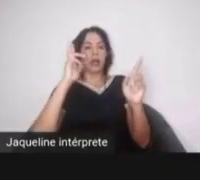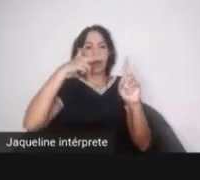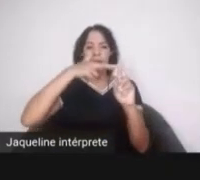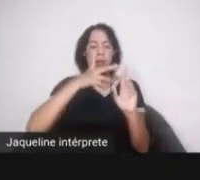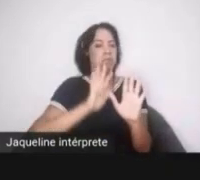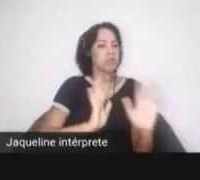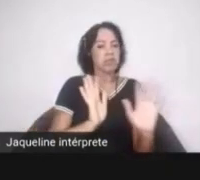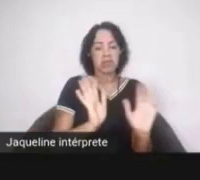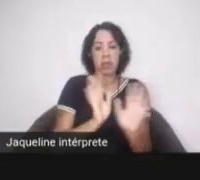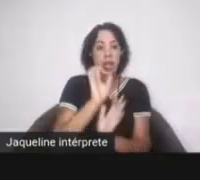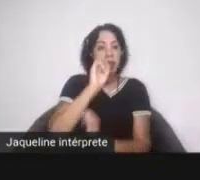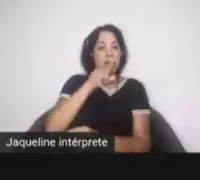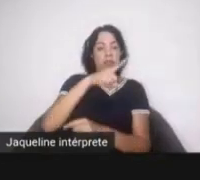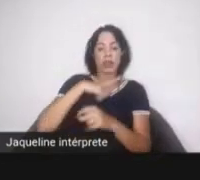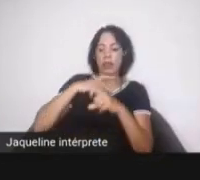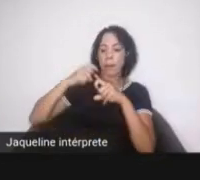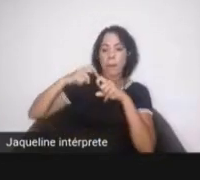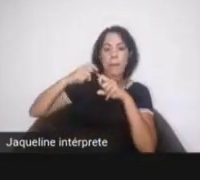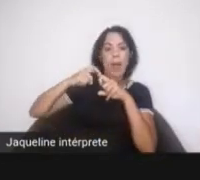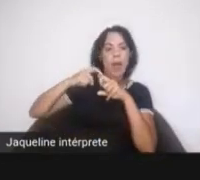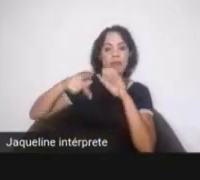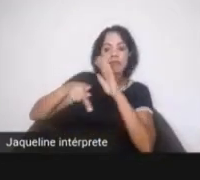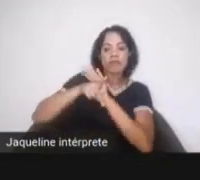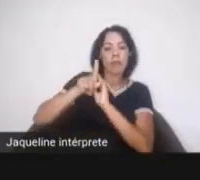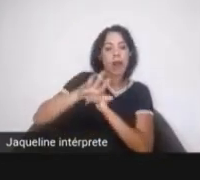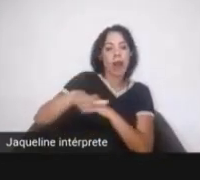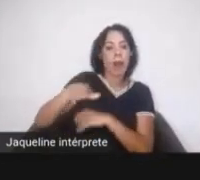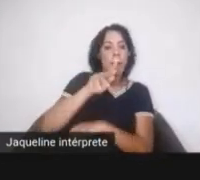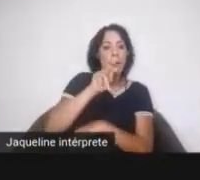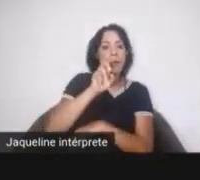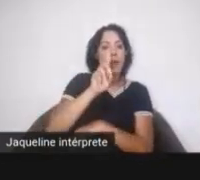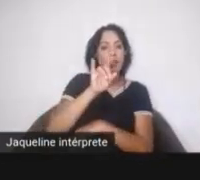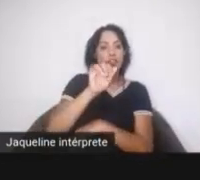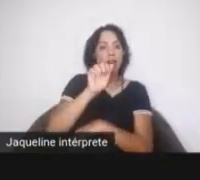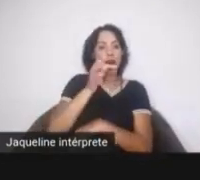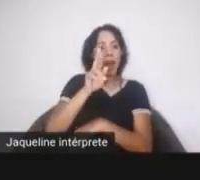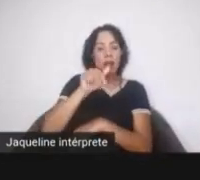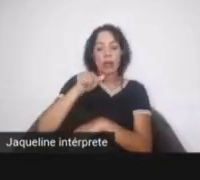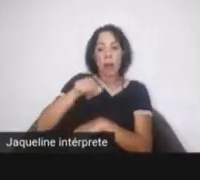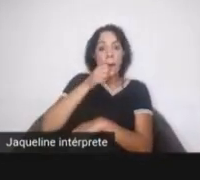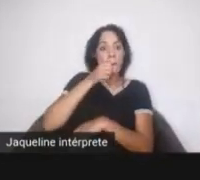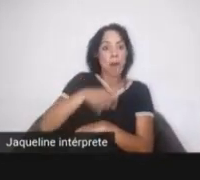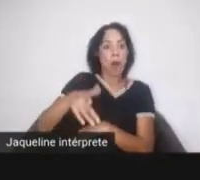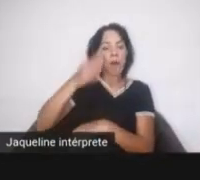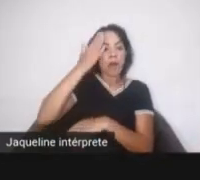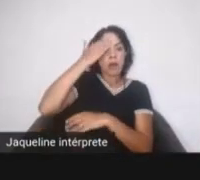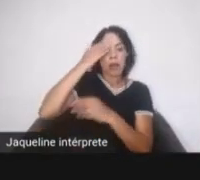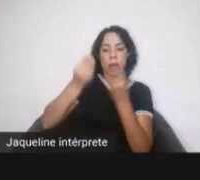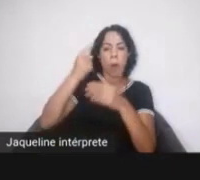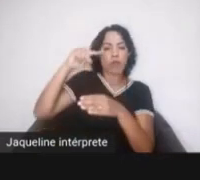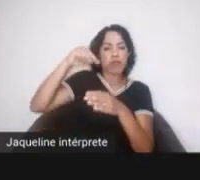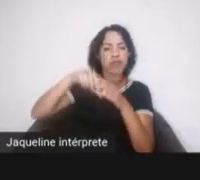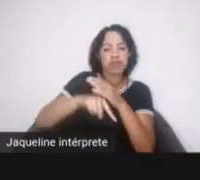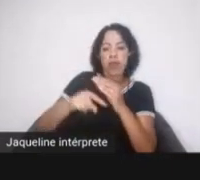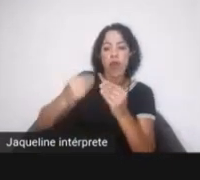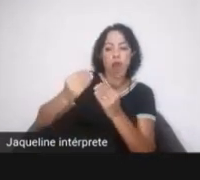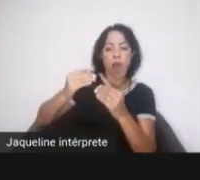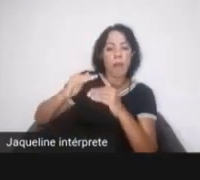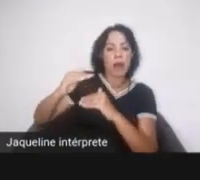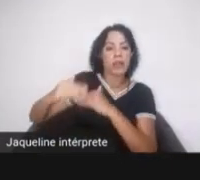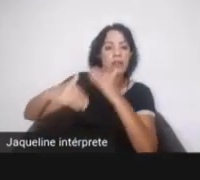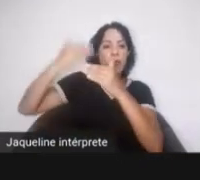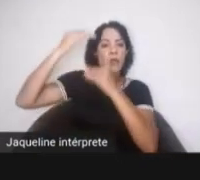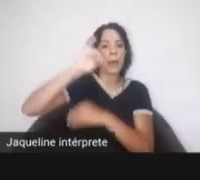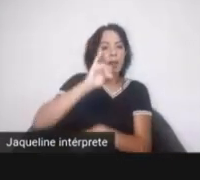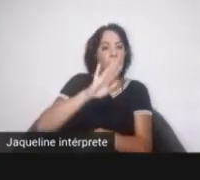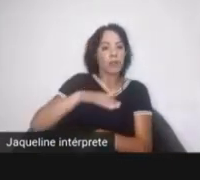tem um bom pediatra, de desenvolvimento, uma boa equipe de desenvolvimento infantil,